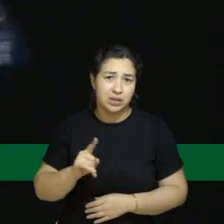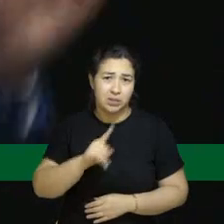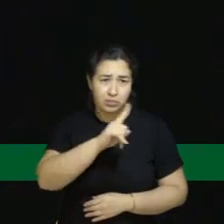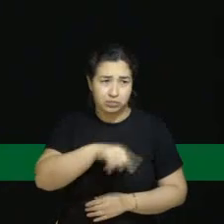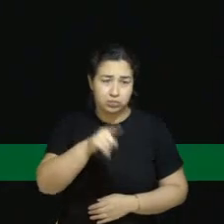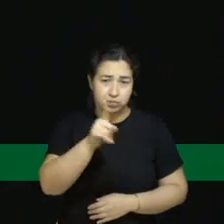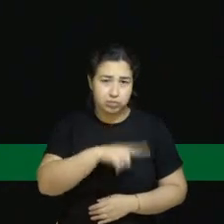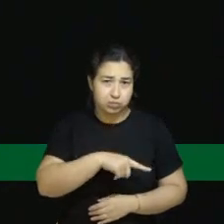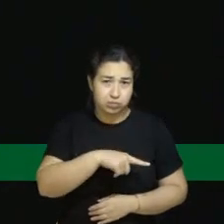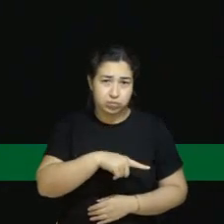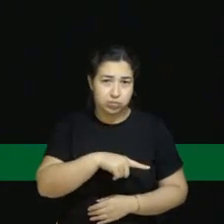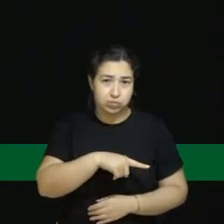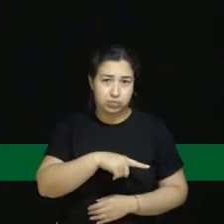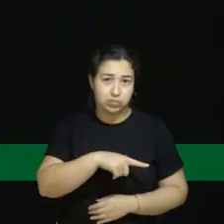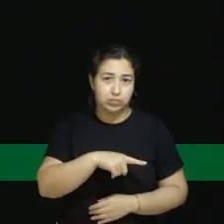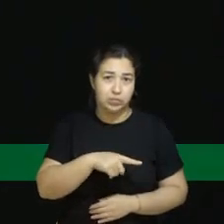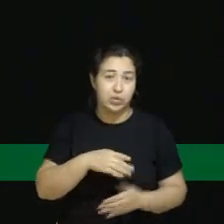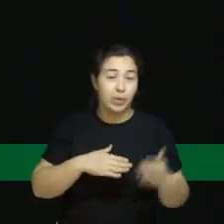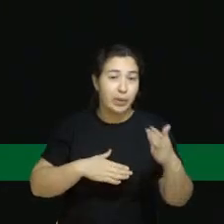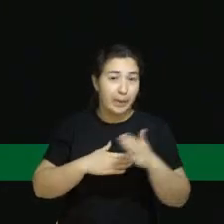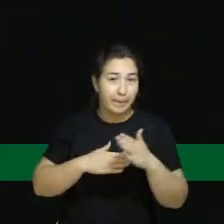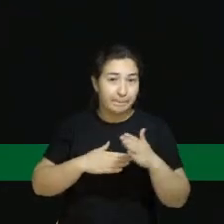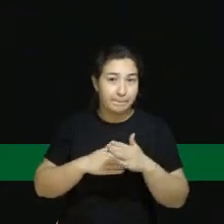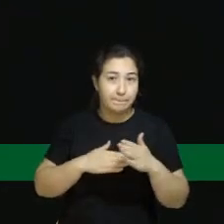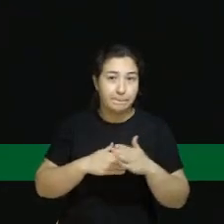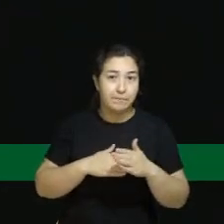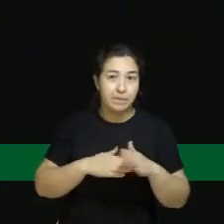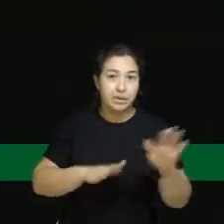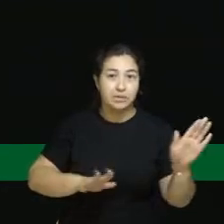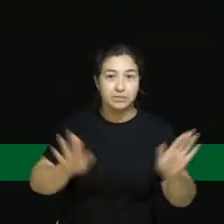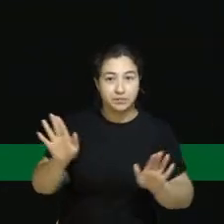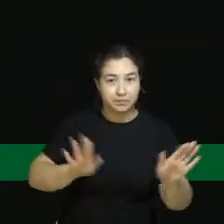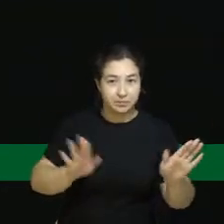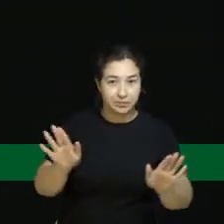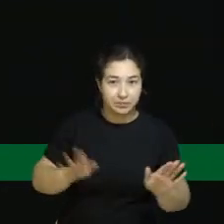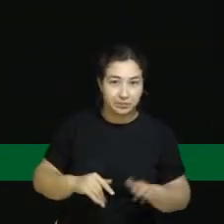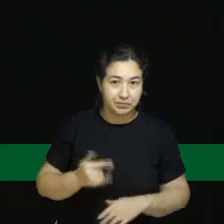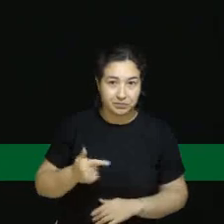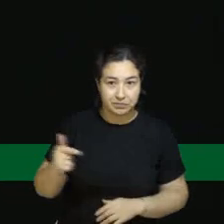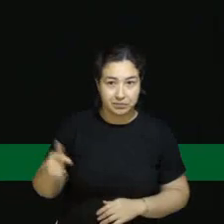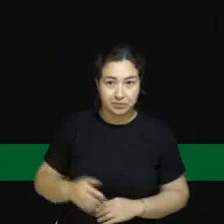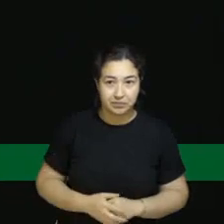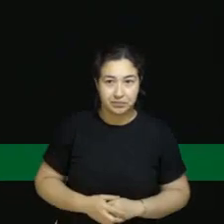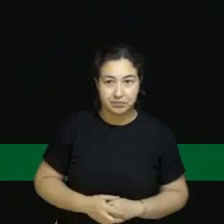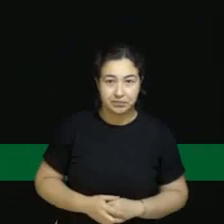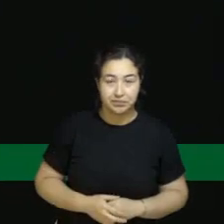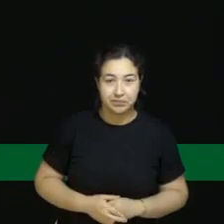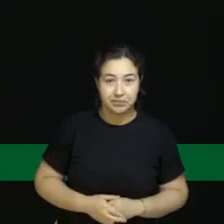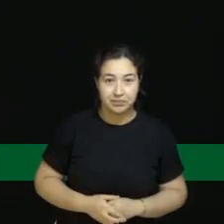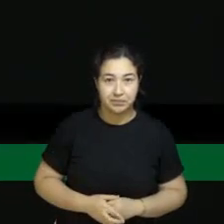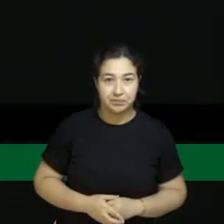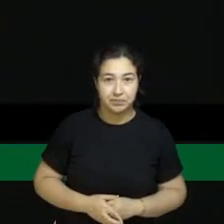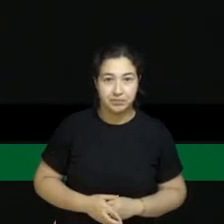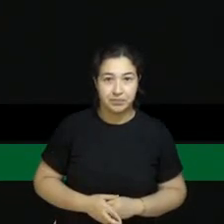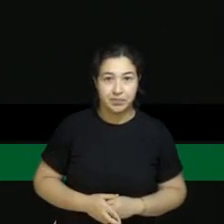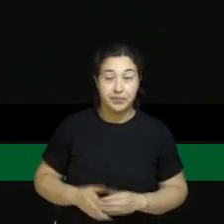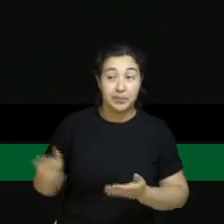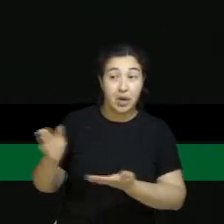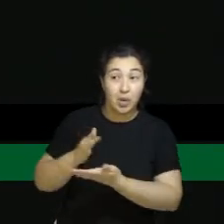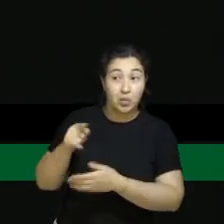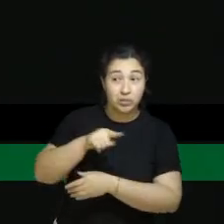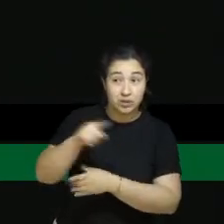desautoriza ou limita ou impede a licitação. Da forma como foi